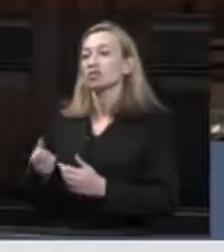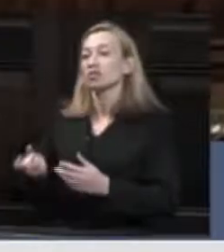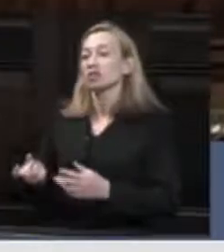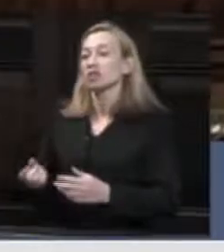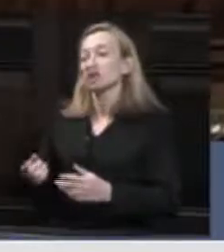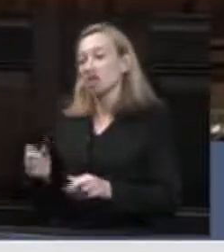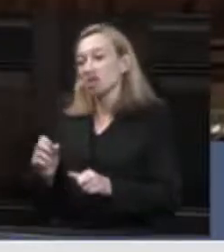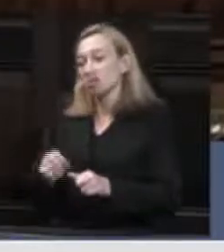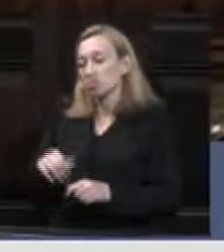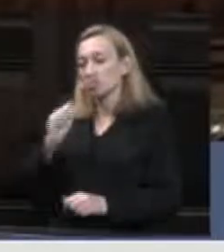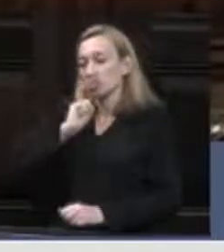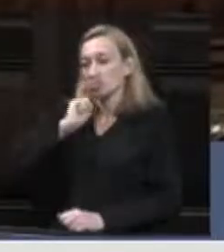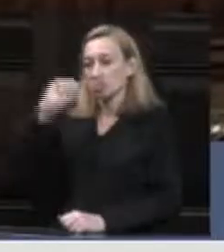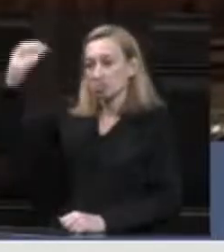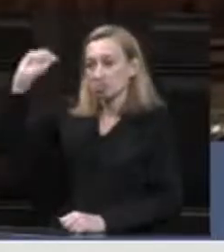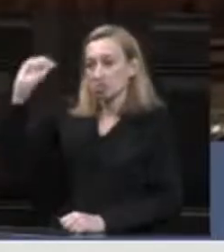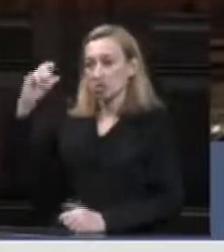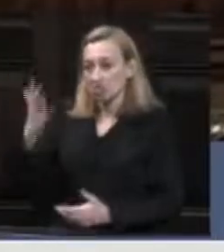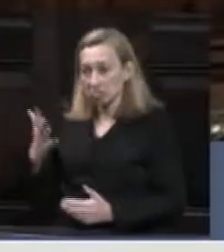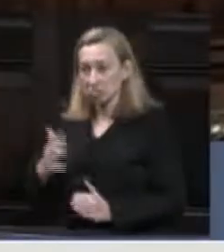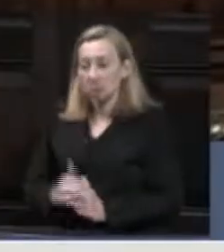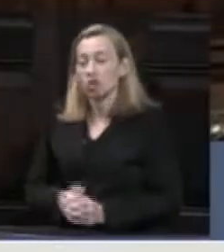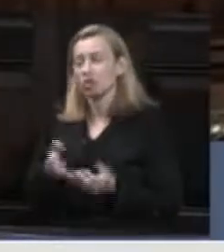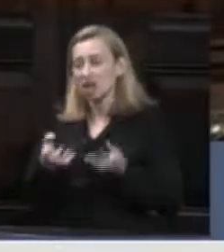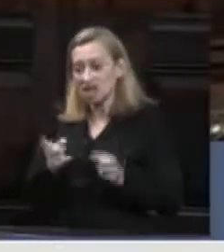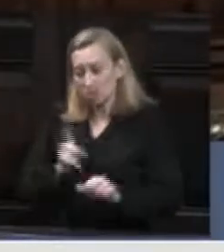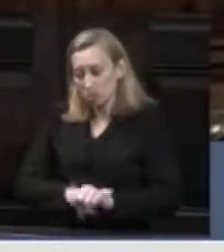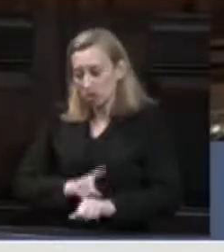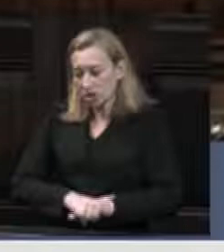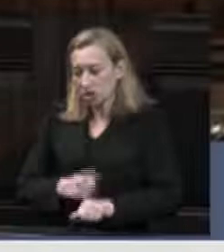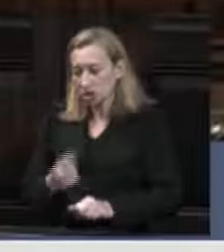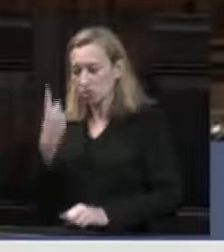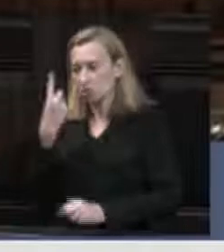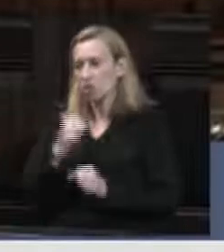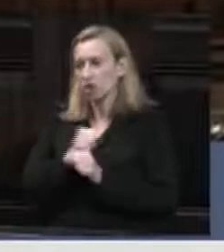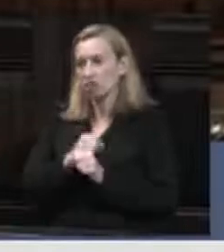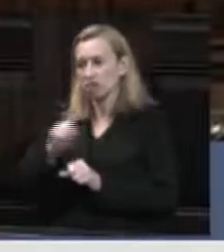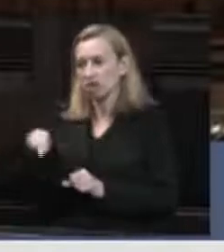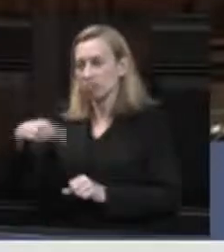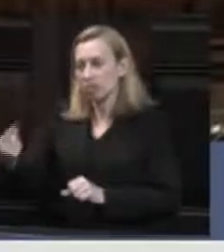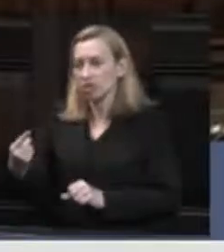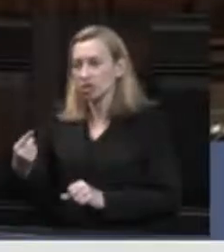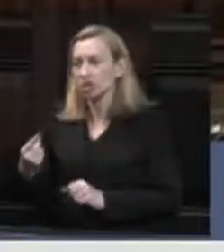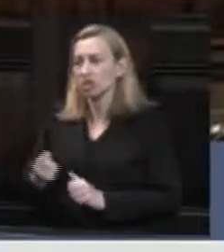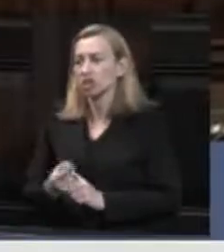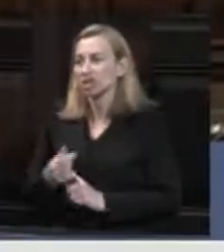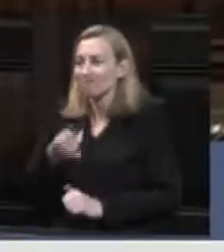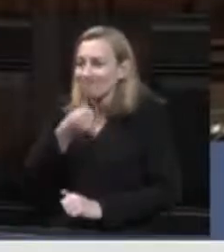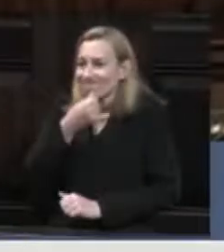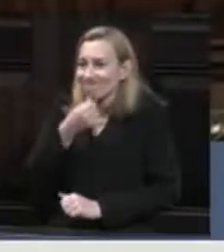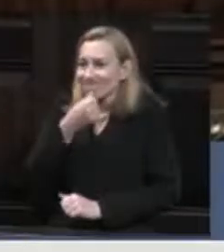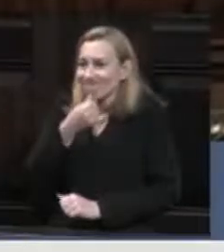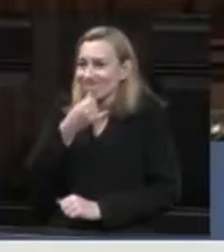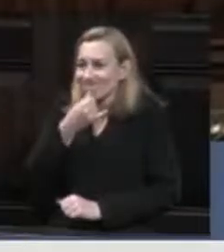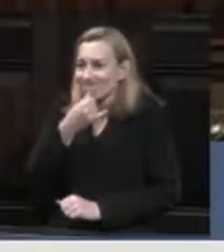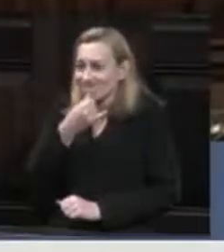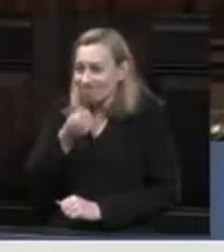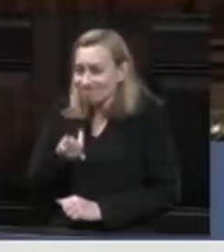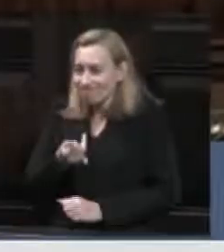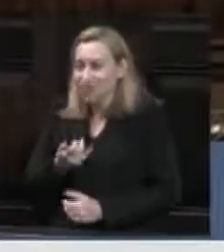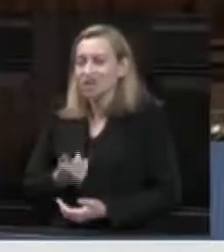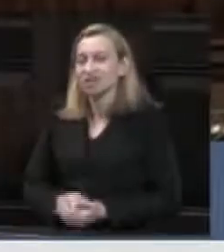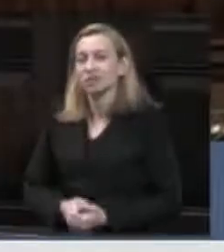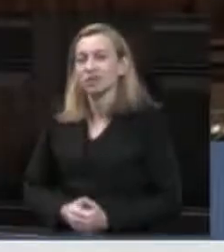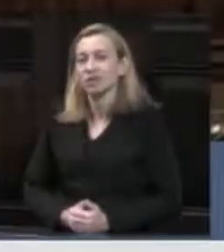própria vida, e eu quero aqui, nesse momento, um ano depois dessa tragédia, de mais esta